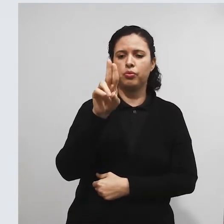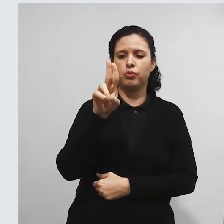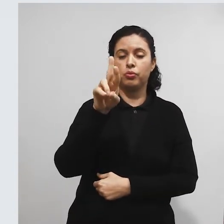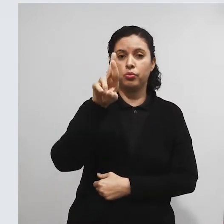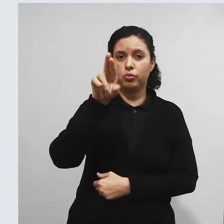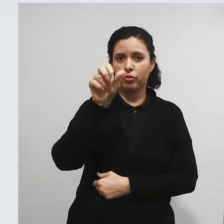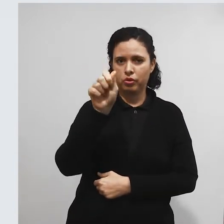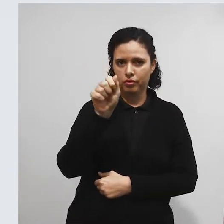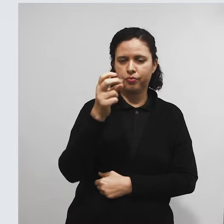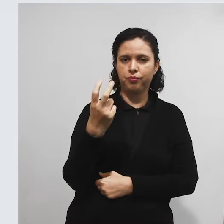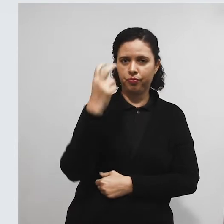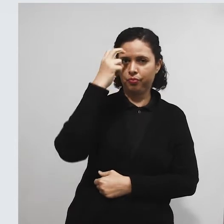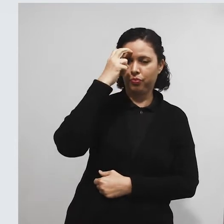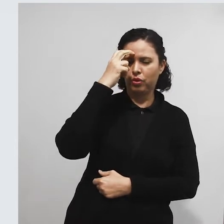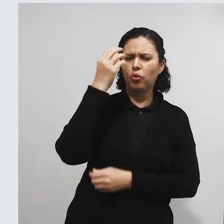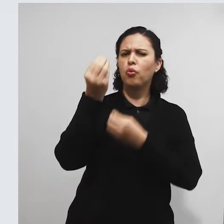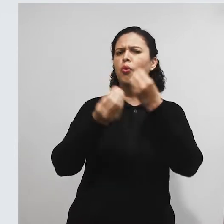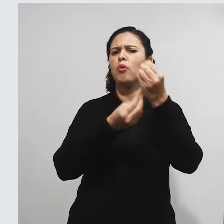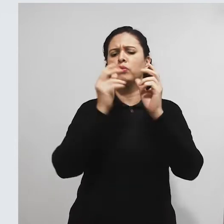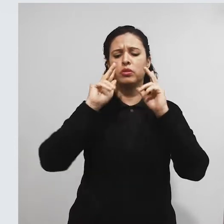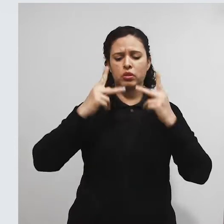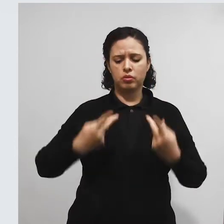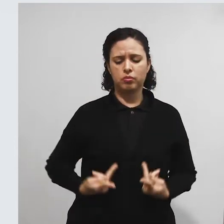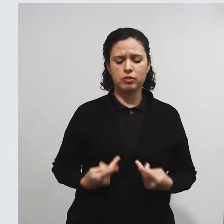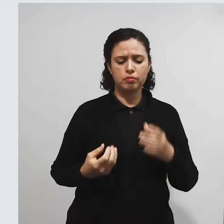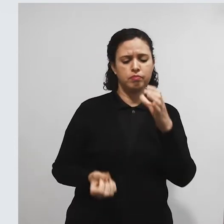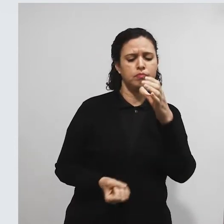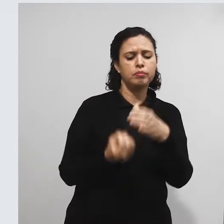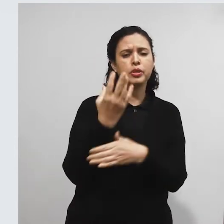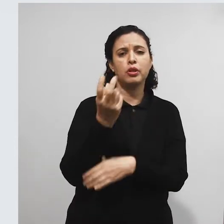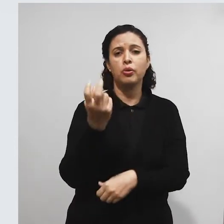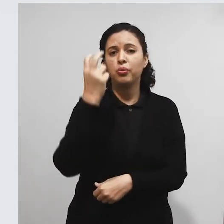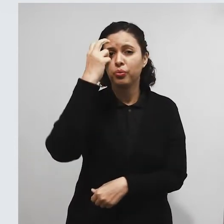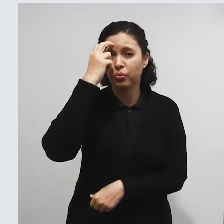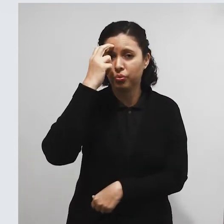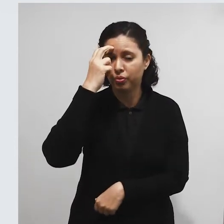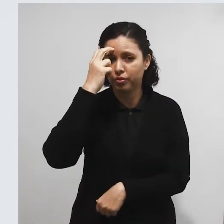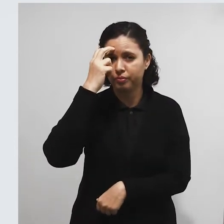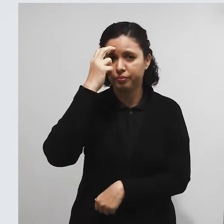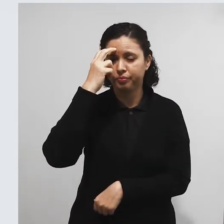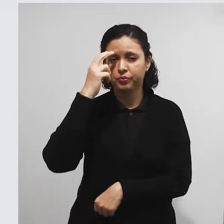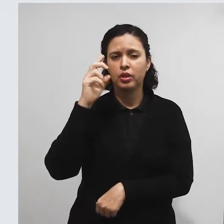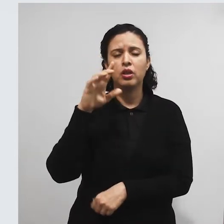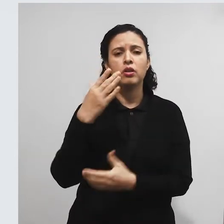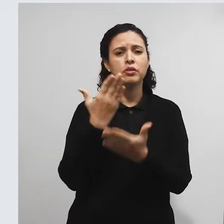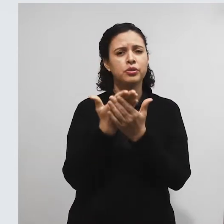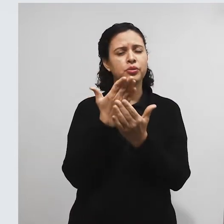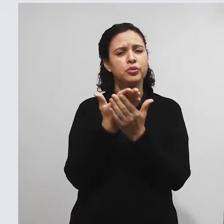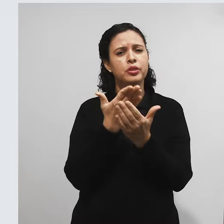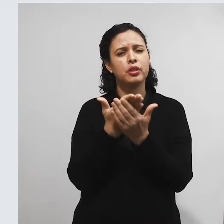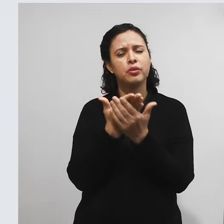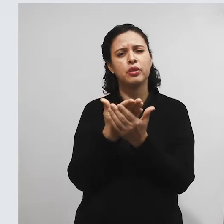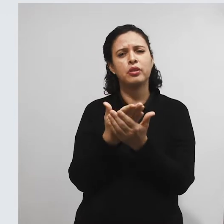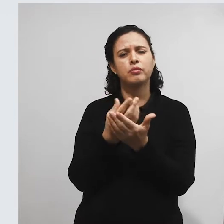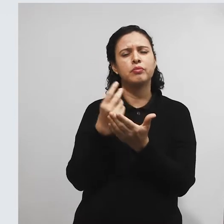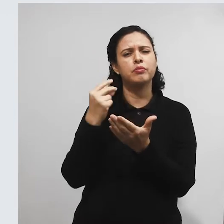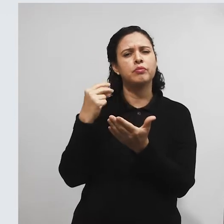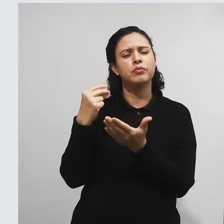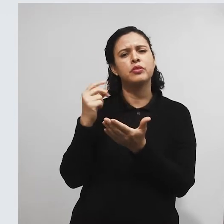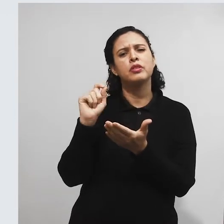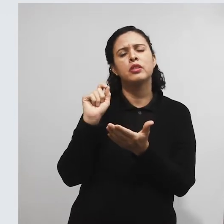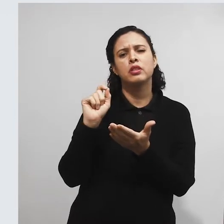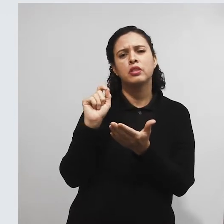humano produz essa coisa chamada cultura. Então a gente vai trabalhar desde aspectos,